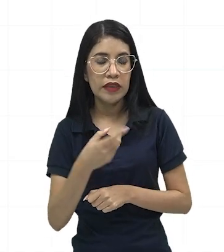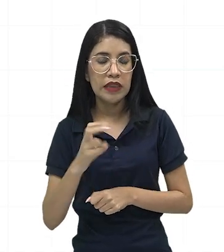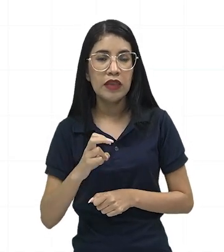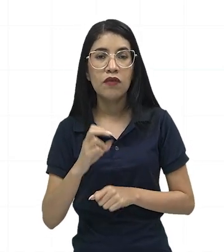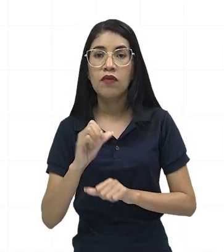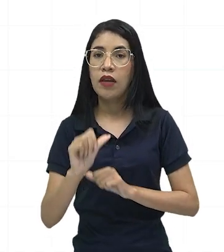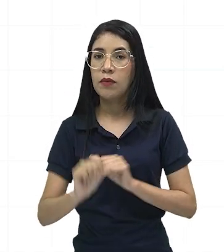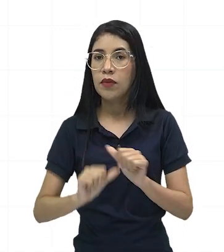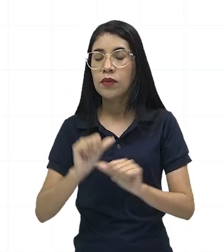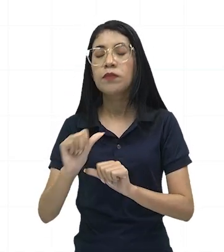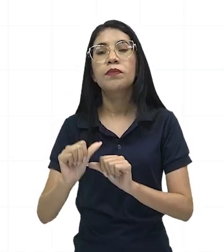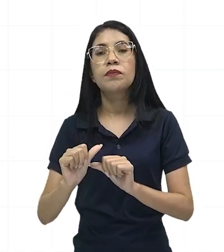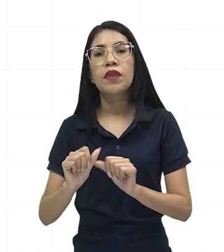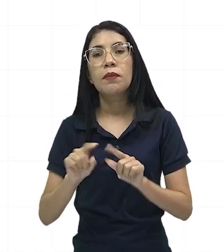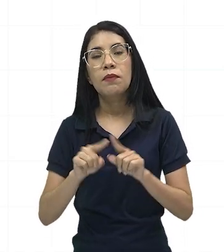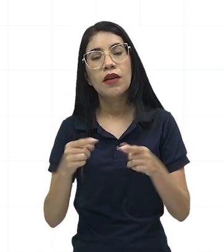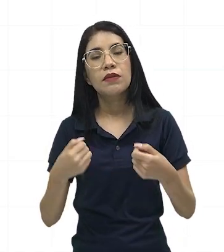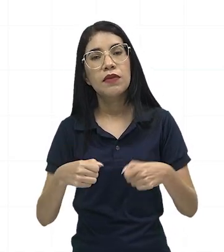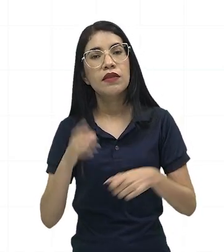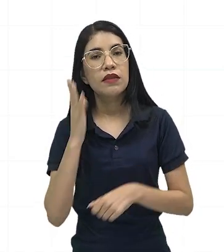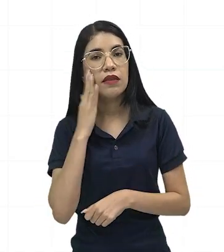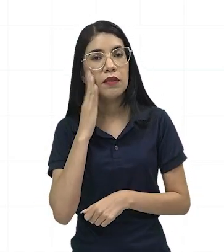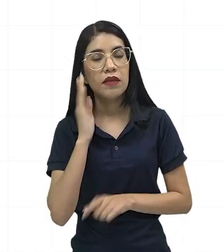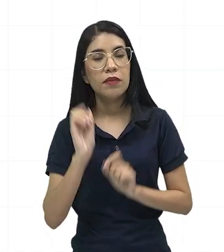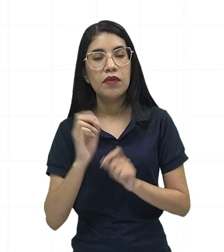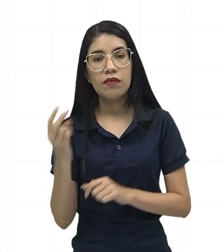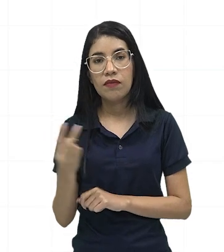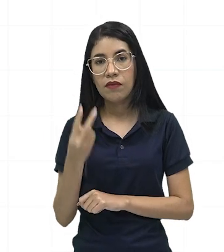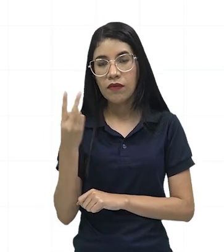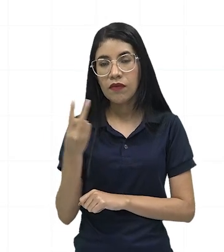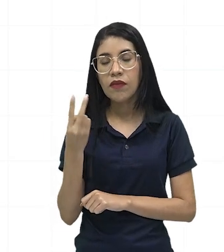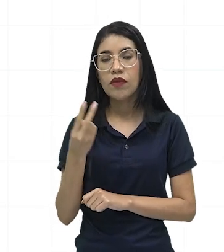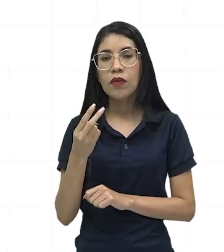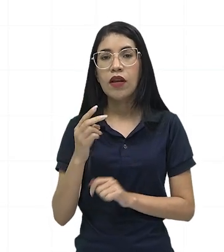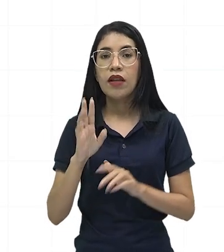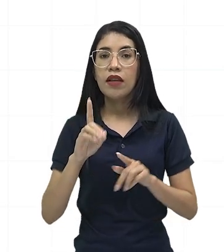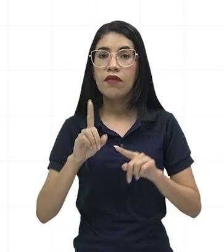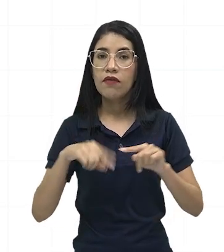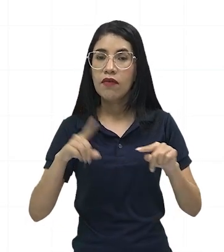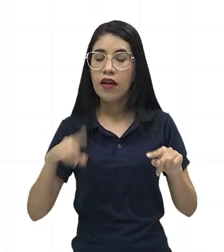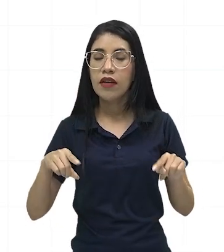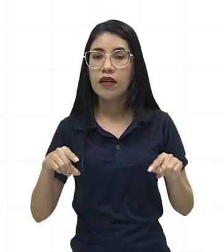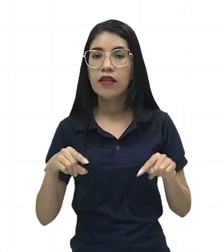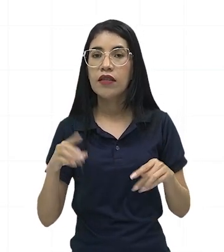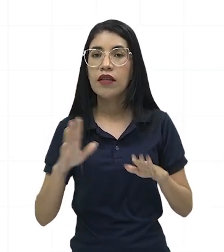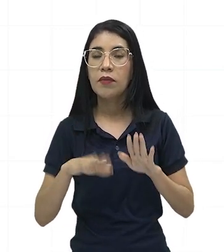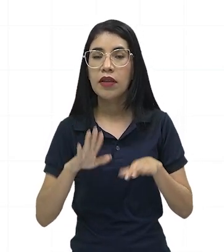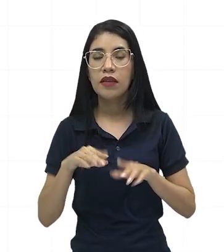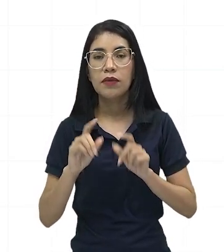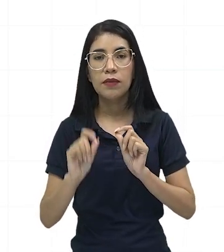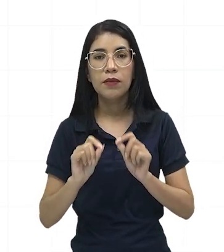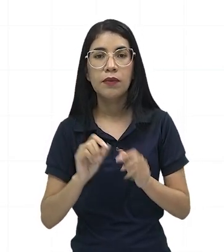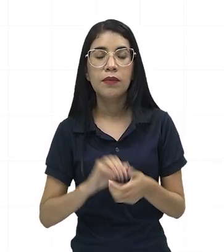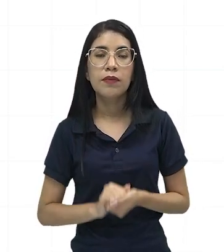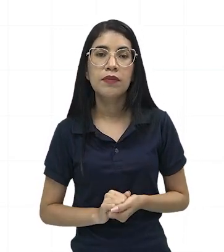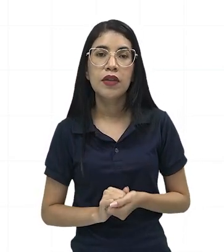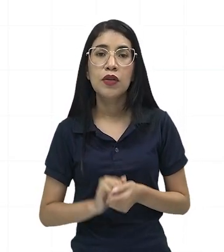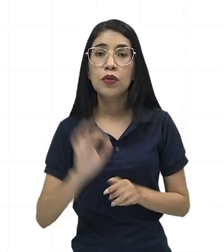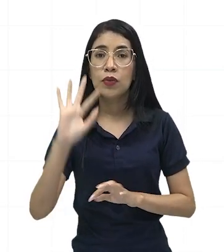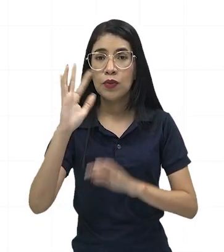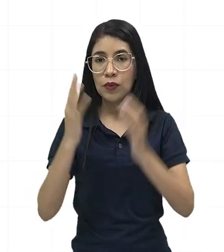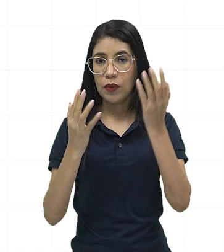né? Mas é importante a gente saber que esse valor ele também vai variar, gente, de acordo até mesmo com as